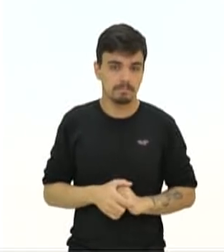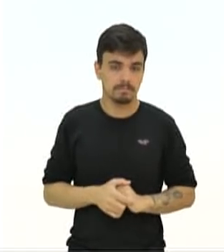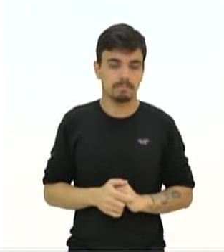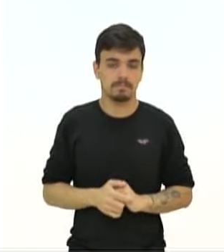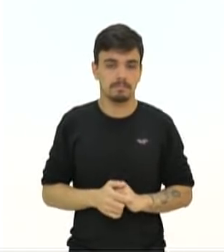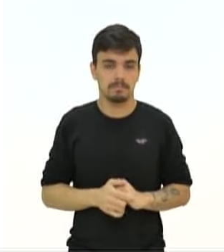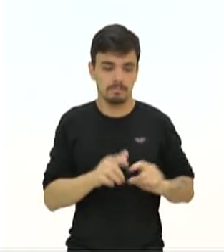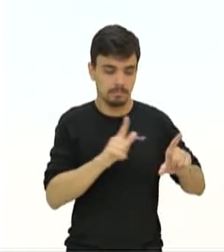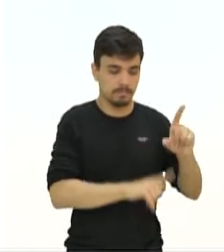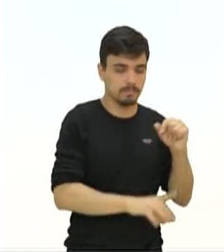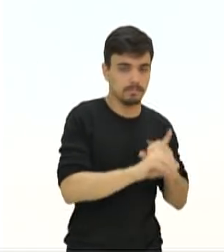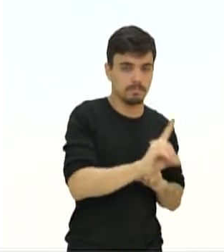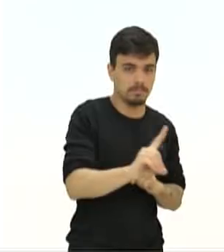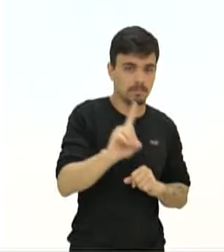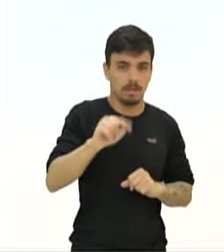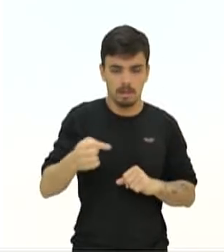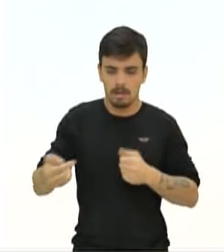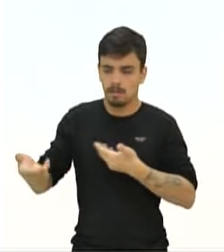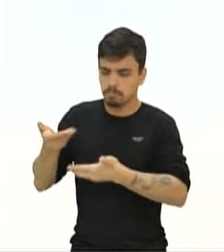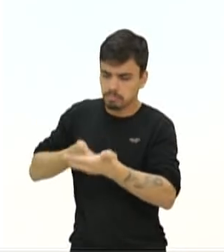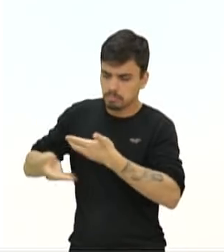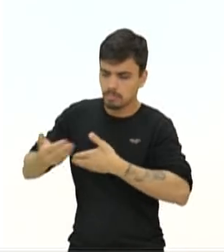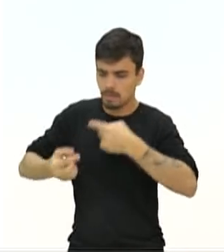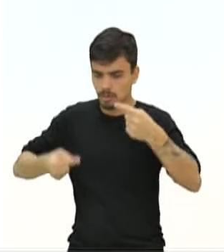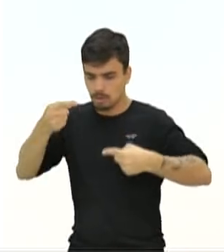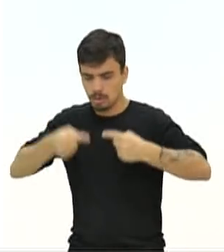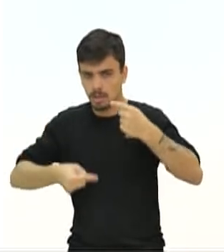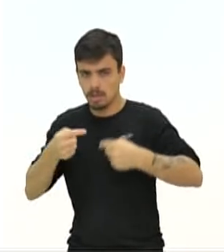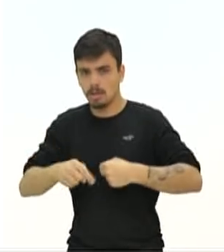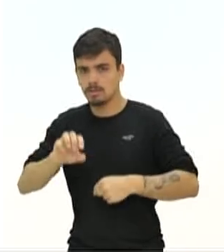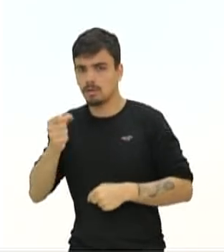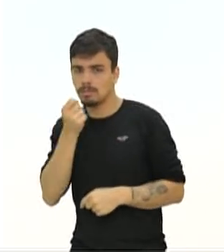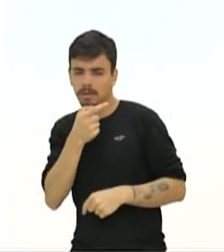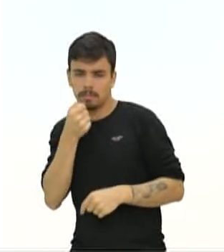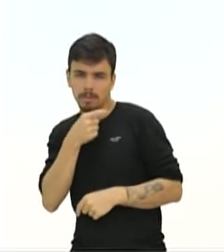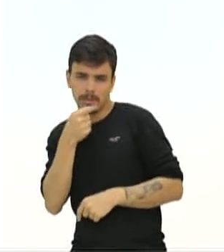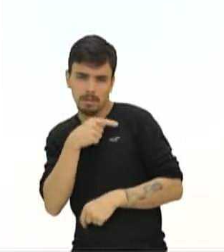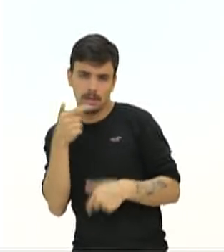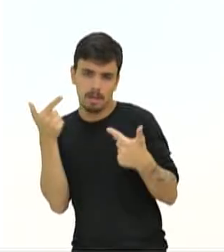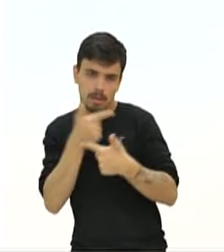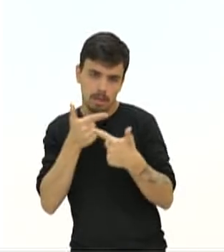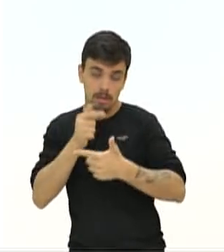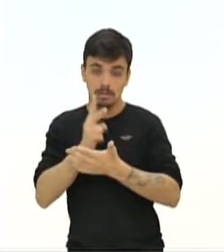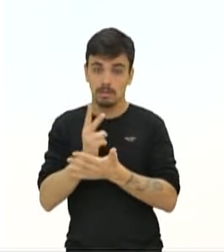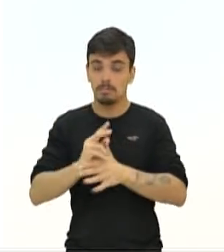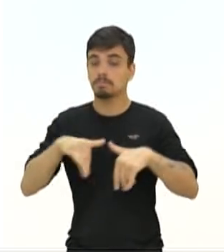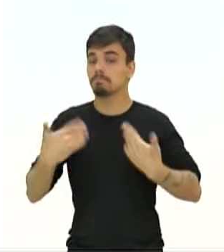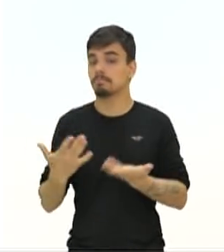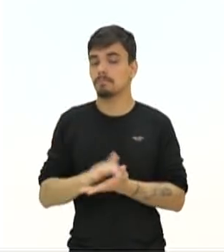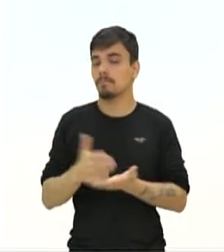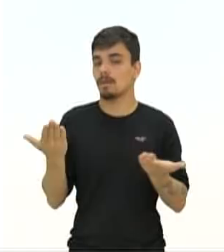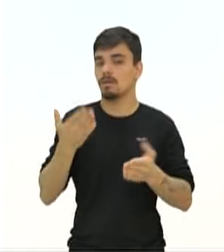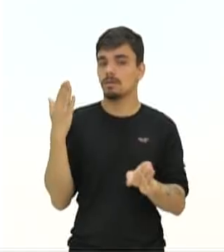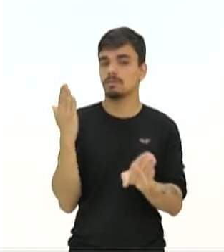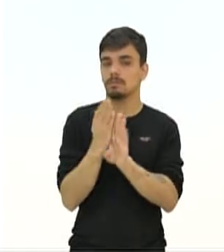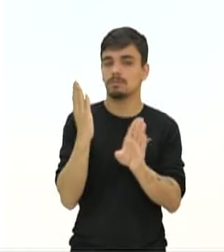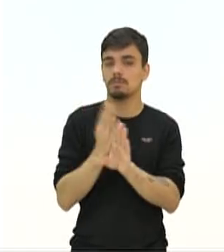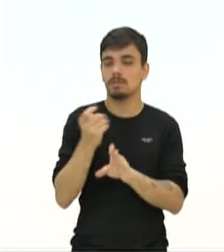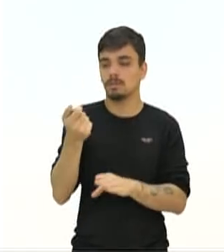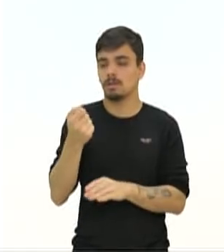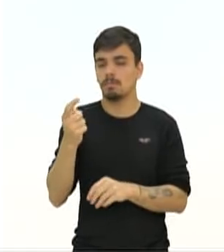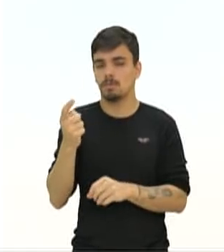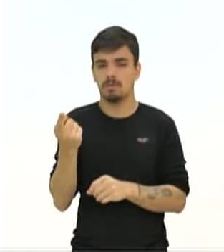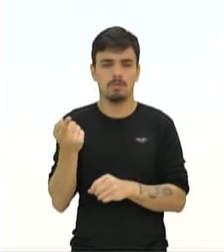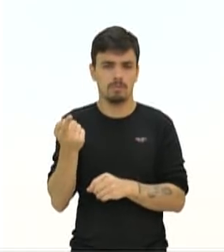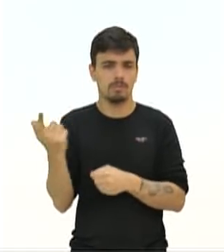D. Diálogos unicamente cômicos, sempre engraçados. Será que é esse? Então, vamos descobrir daqui a pouquinho.